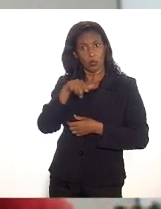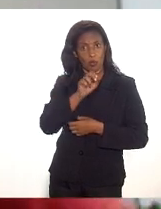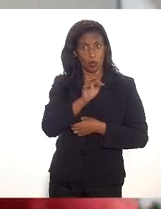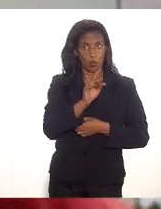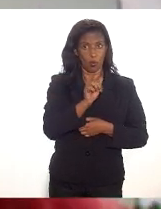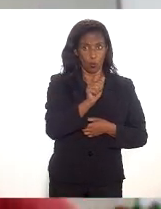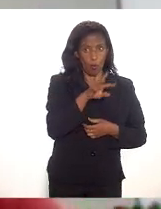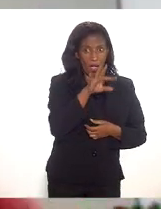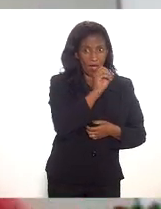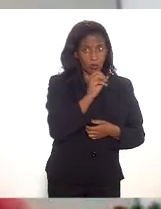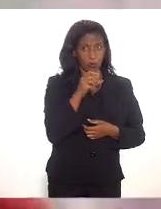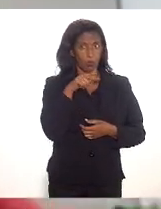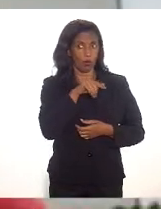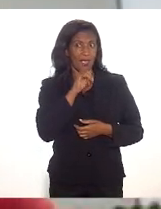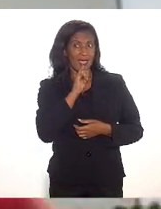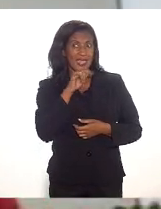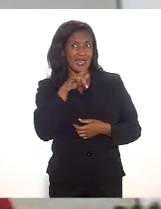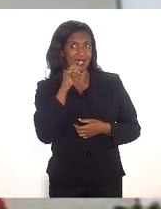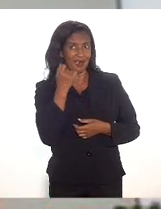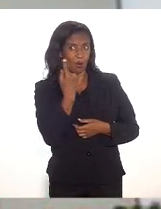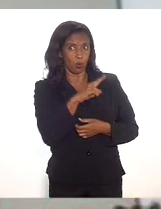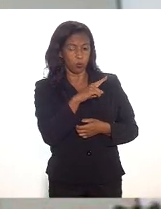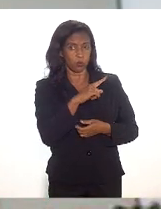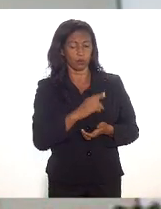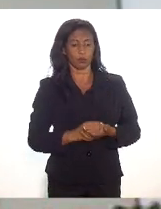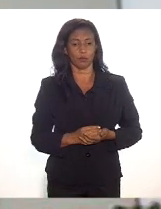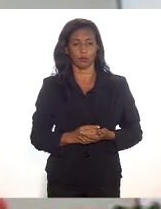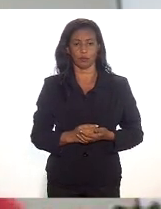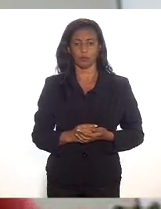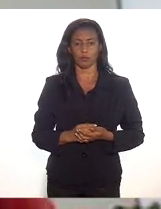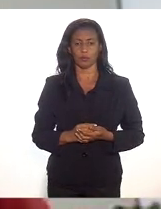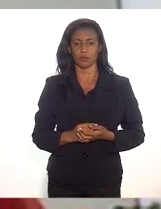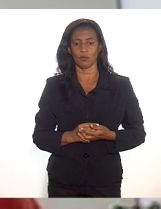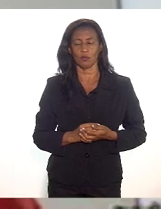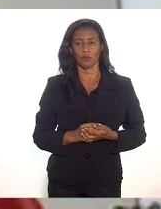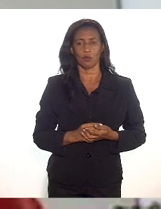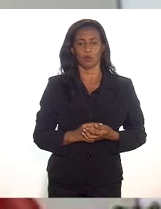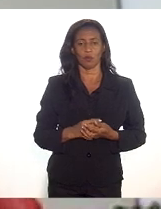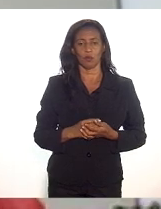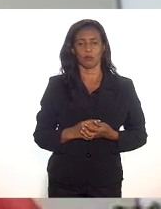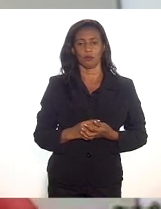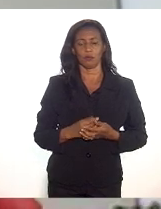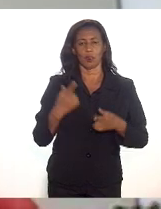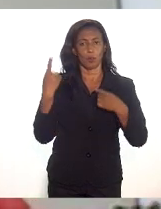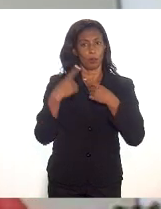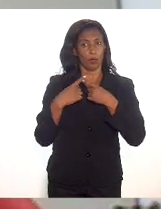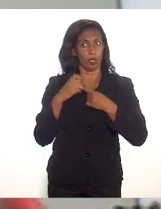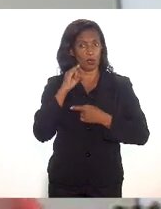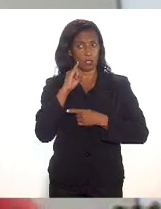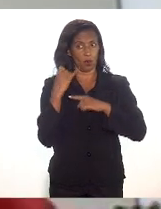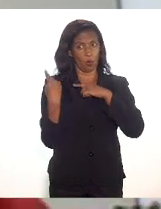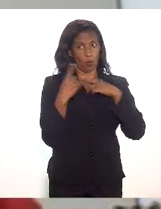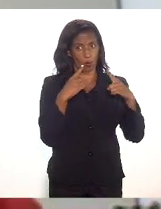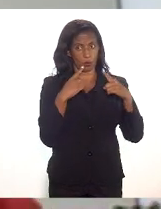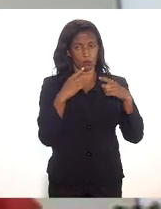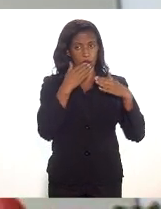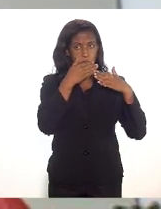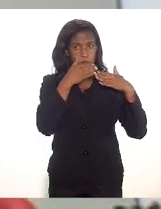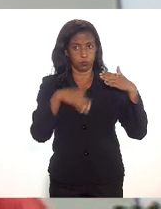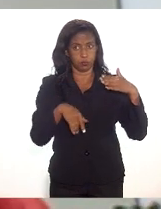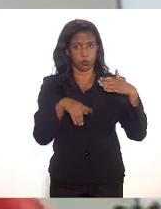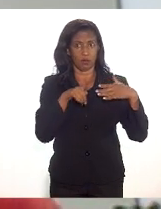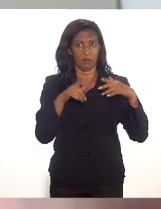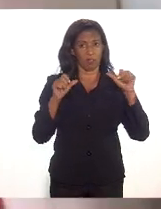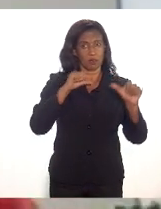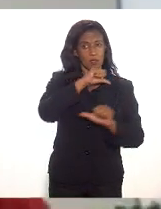seu ato ilegal e antidemocrático. Porque, senão, uma derrota num projeto vai